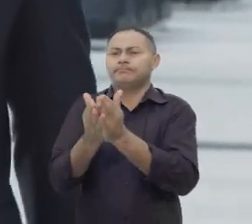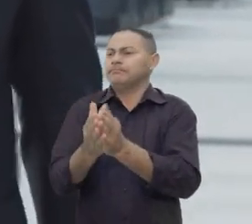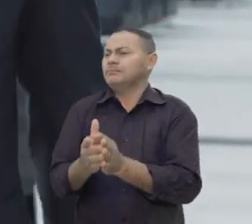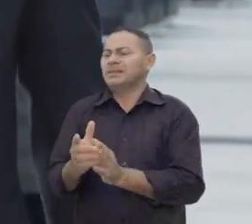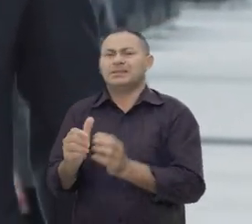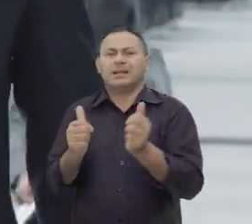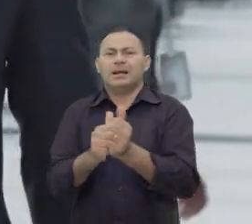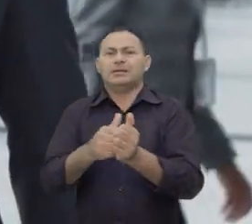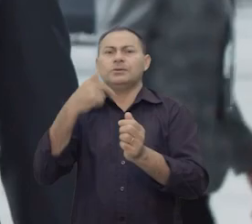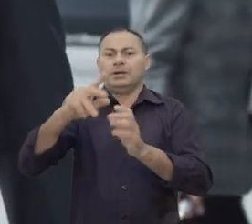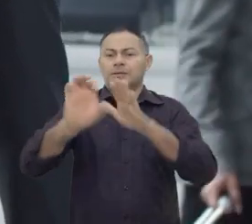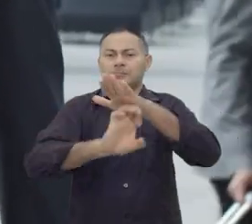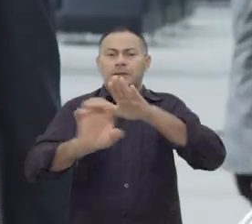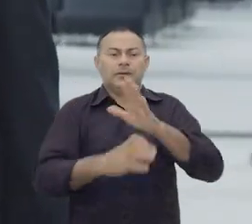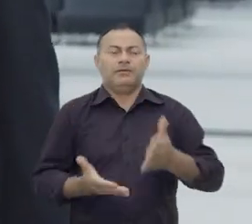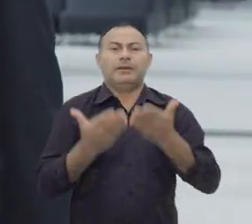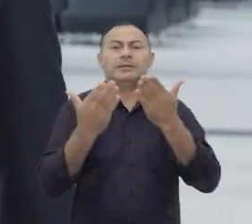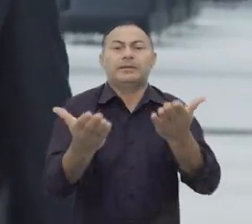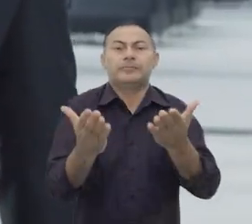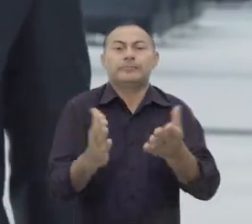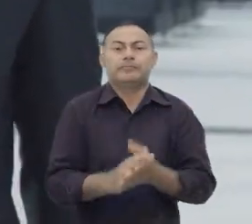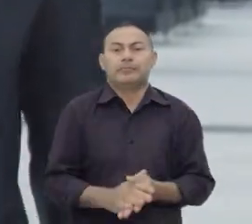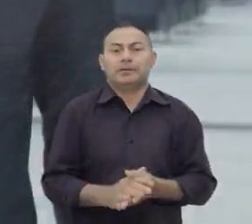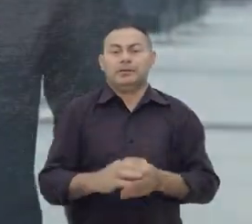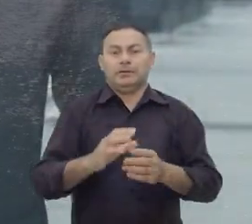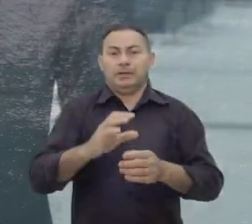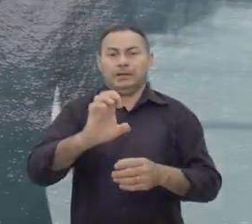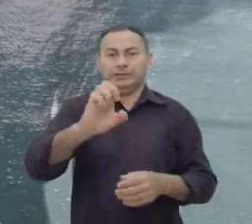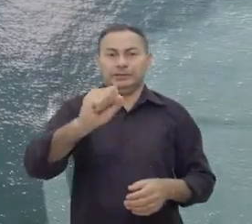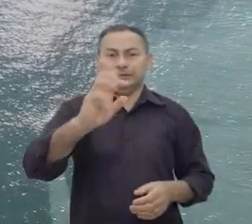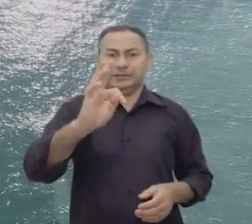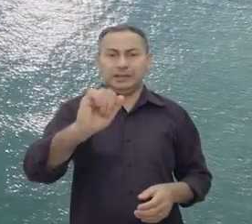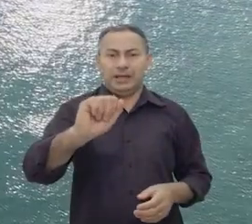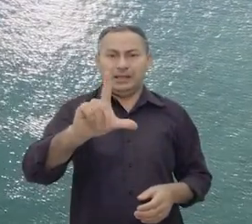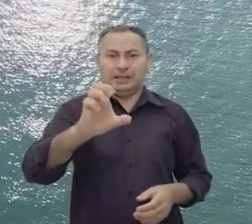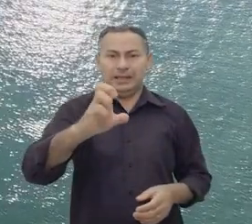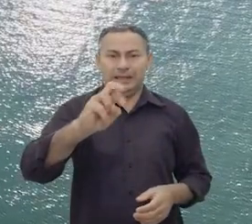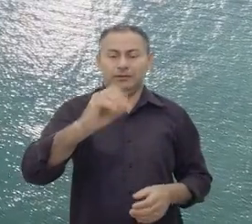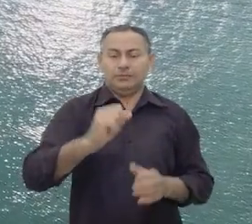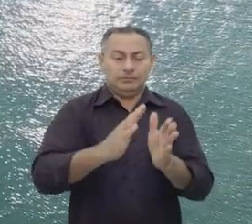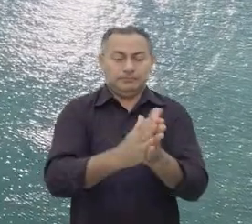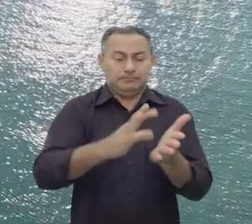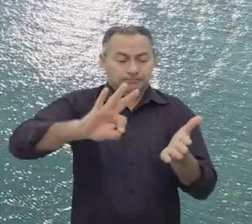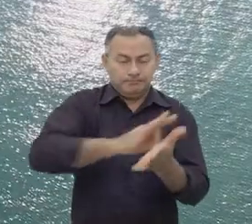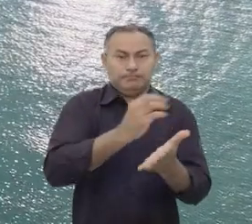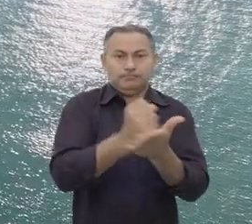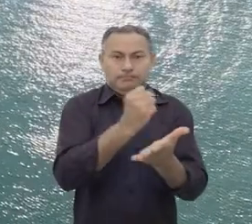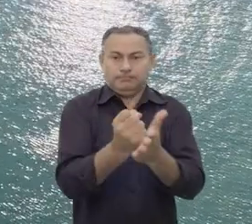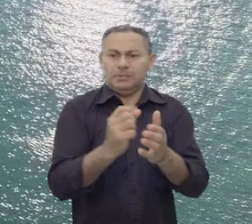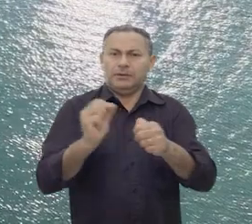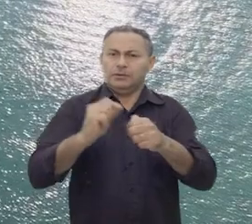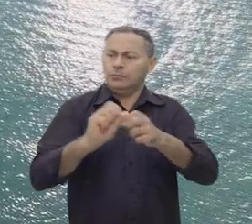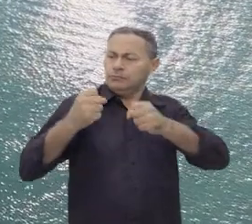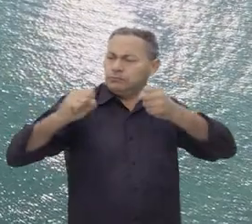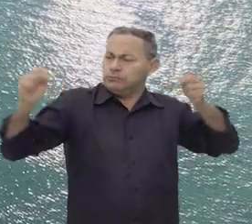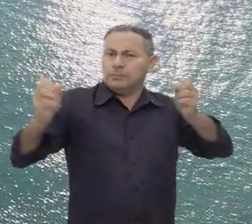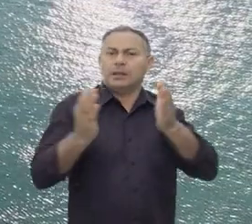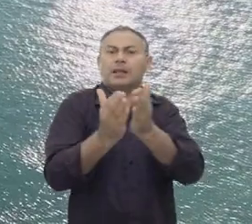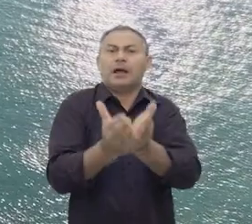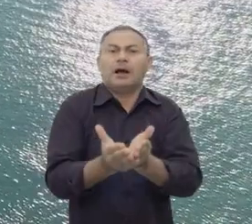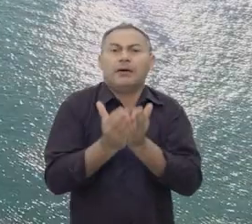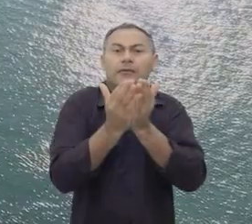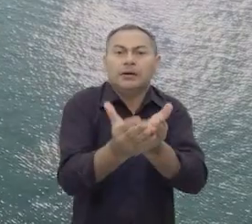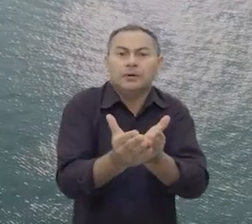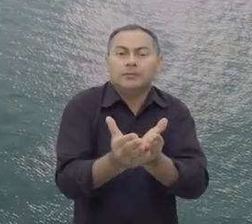chegavam nem perto daquilo que sua empresa oferecia. Seu estaleiro tinha acabado de fechar um contrato para construir um imenso